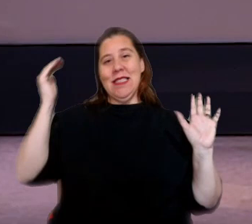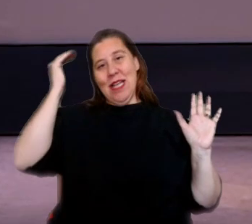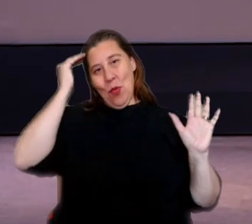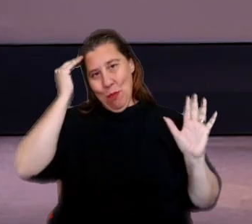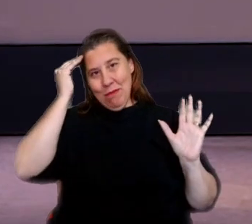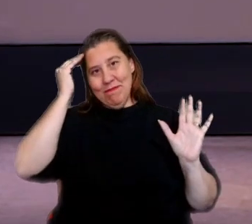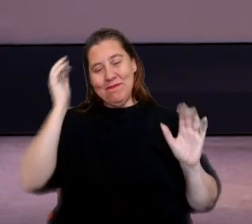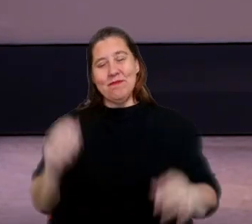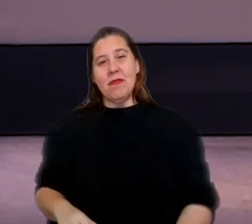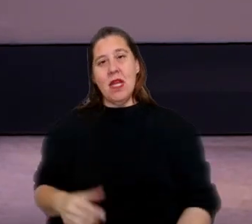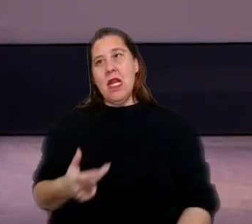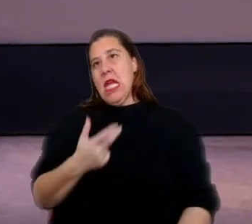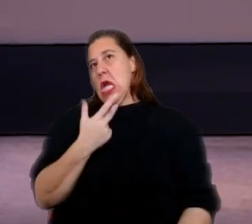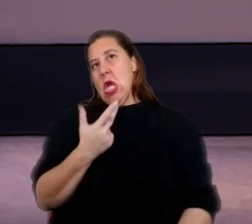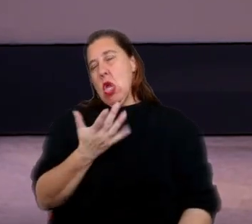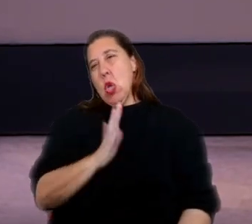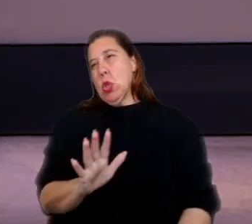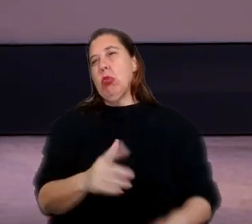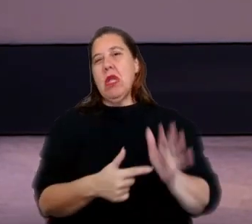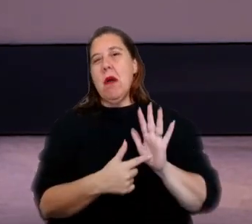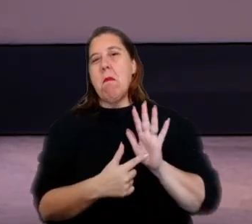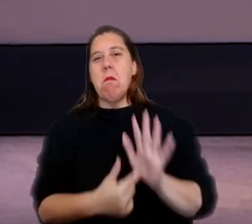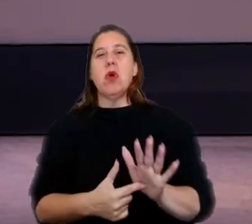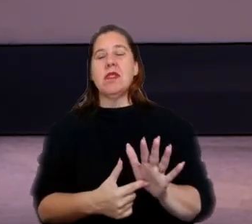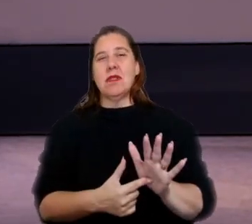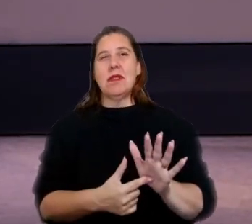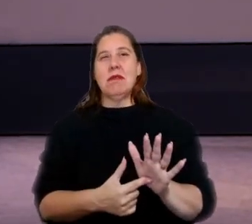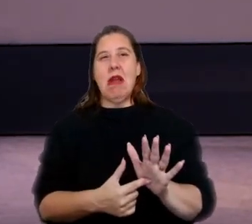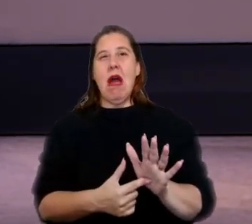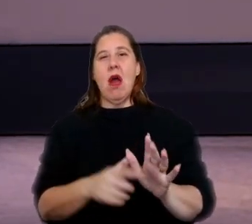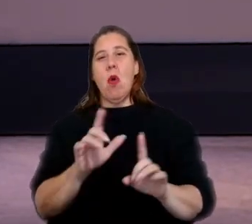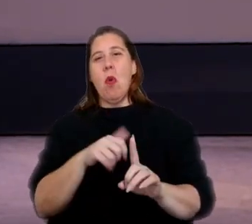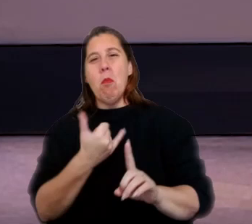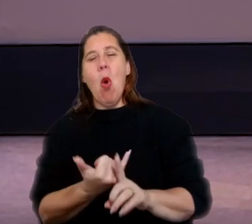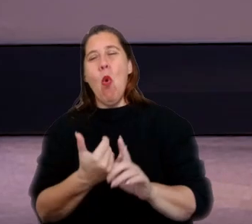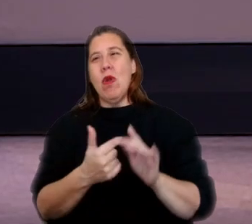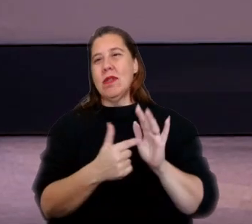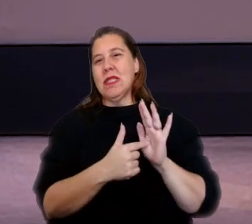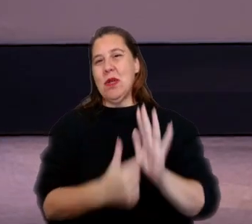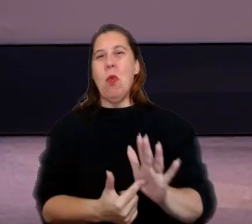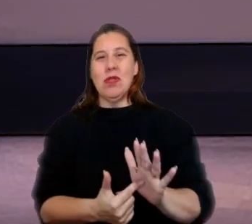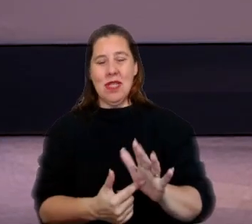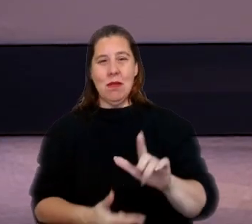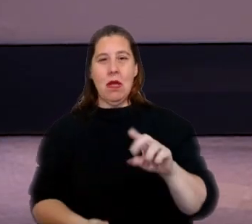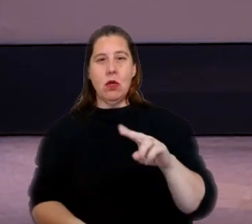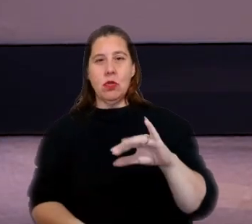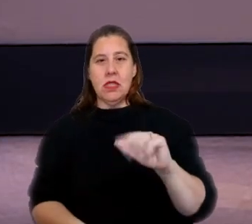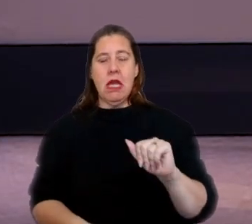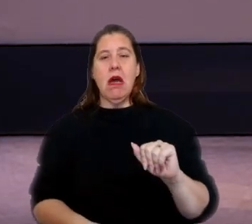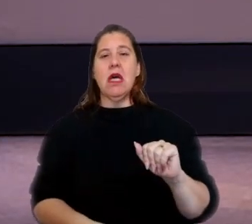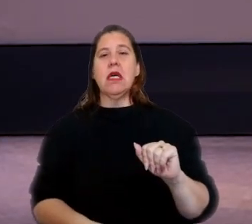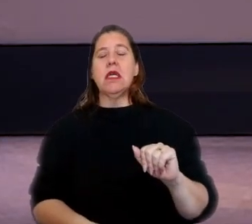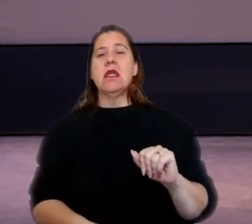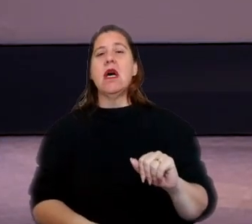culpa. E eu não queria destacar muito a questão do bullying, que está sendo destacada pela Luciana